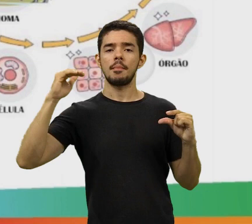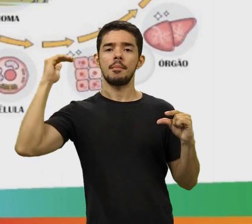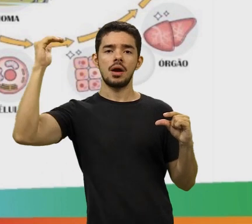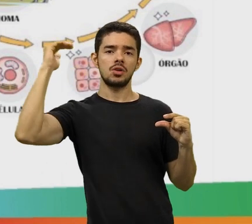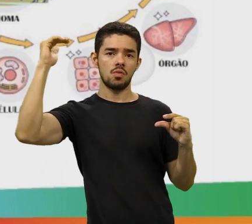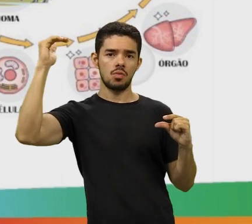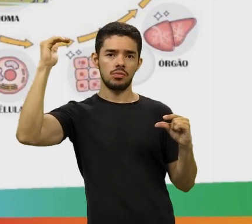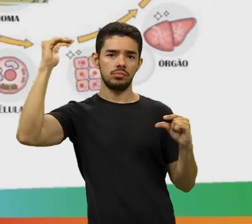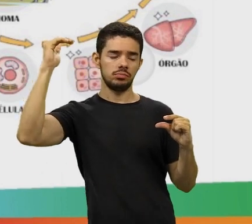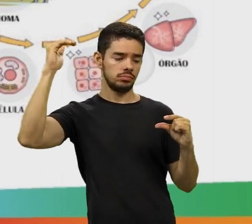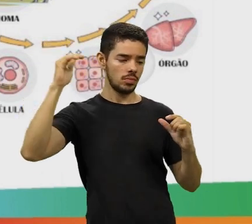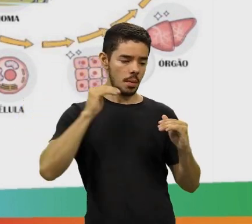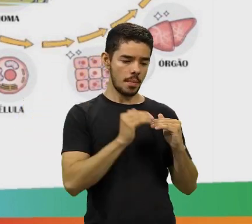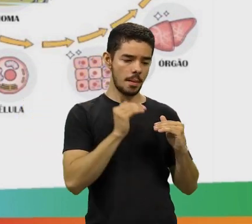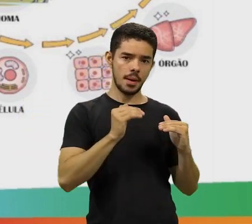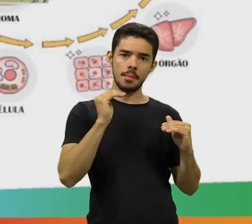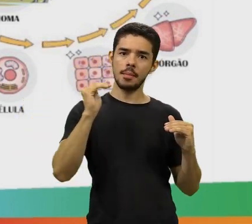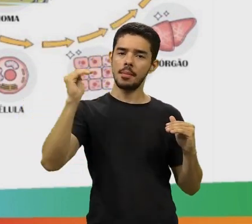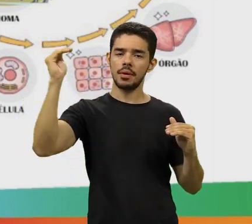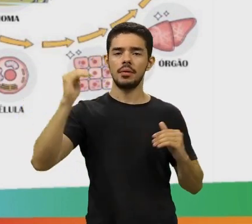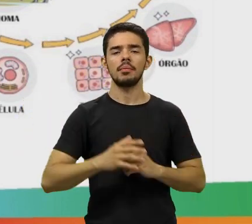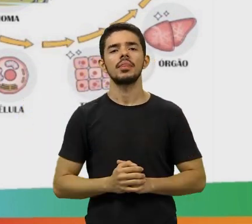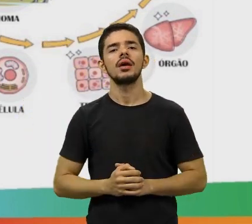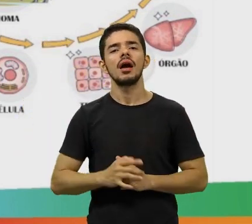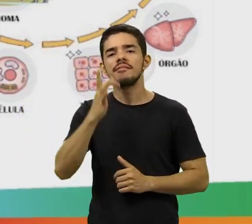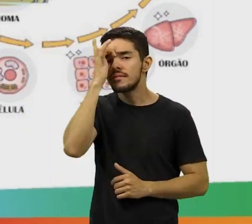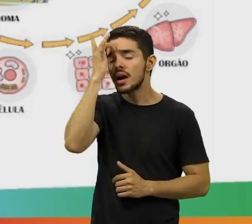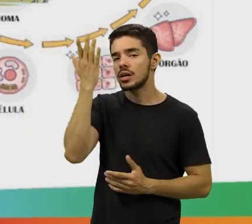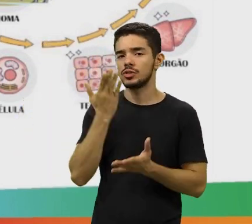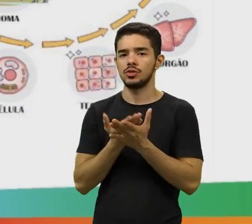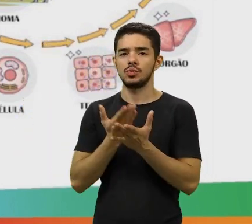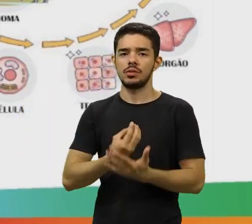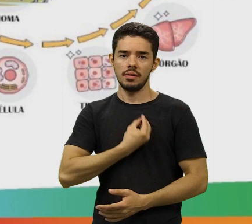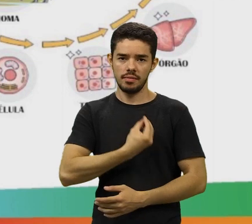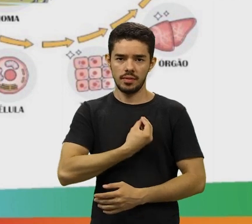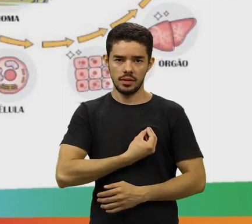maior patente, que facilita a forma de estudar a